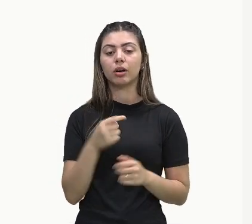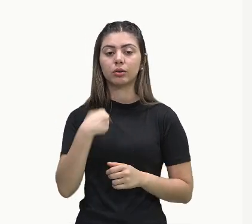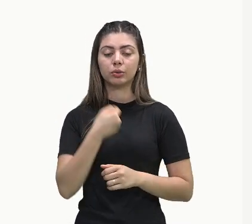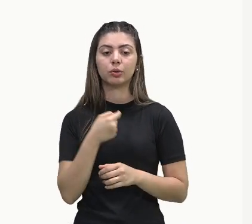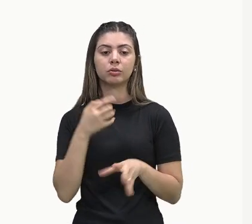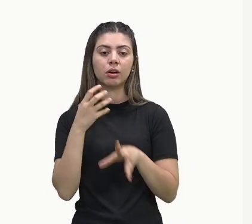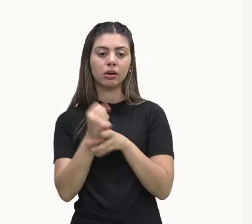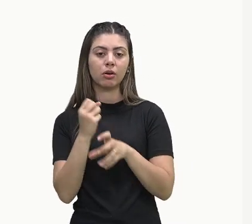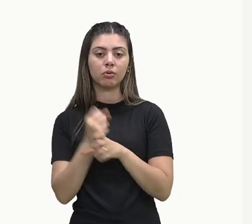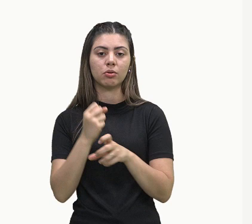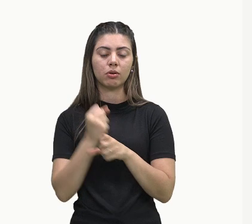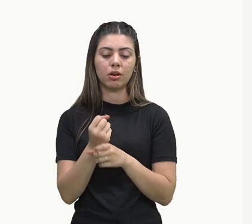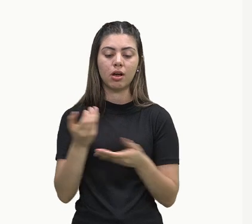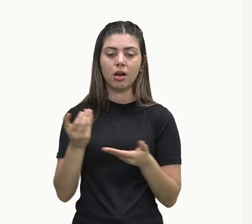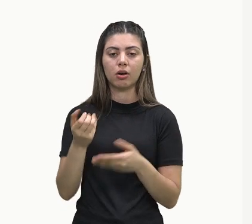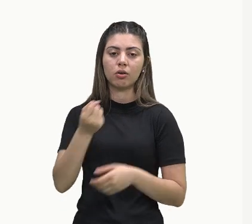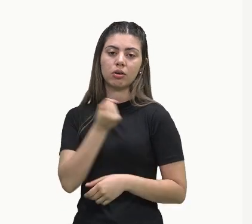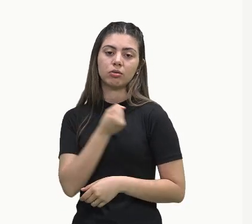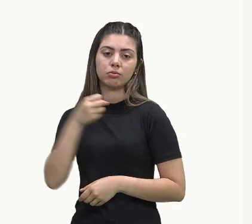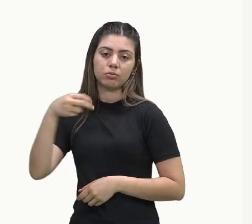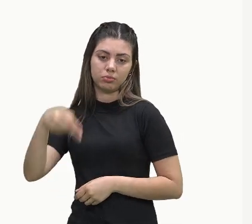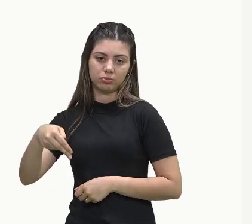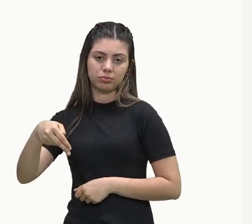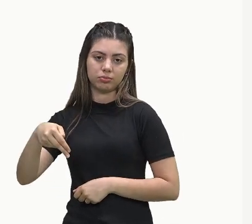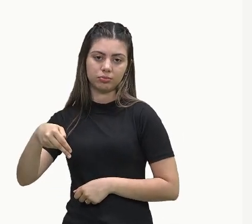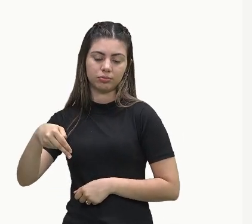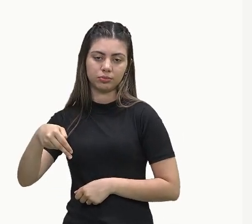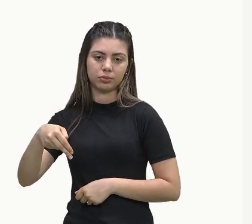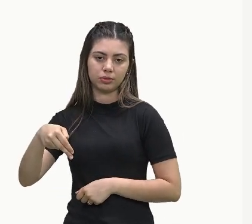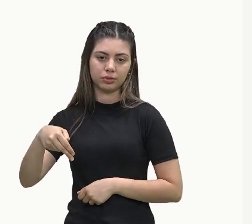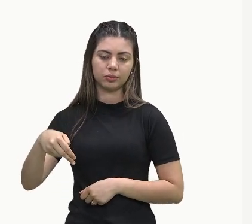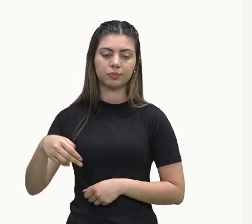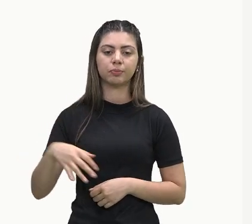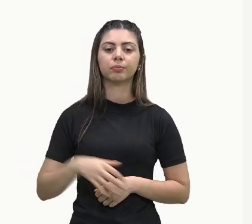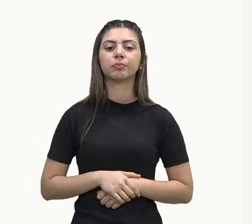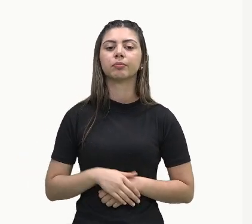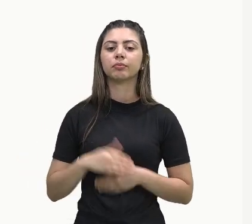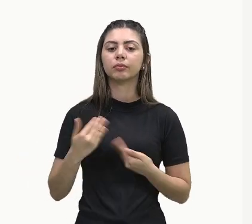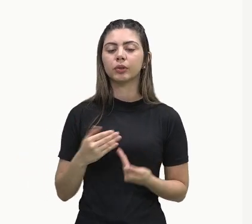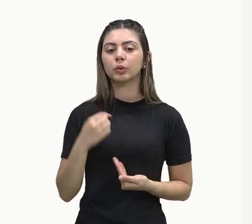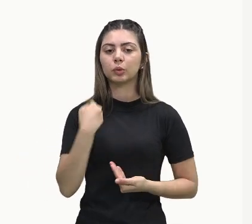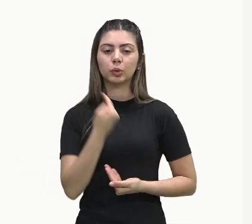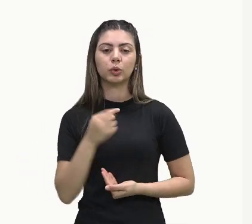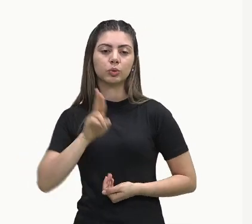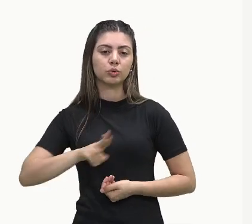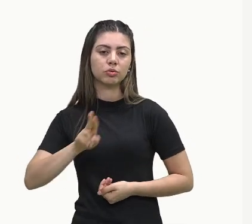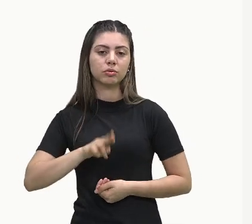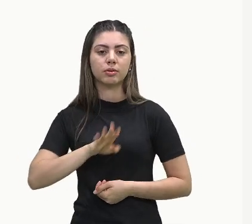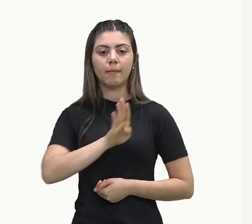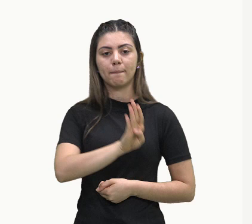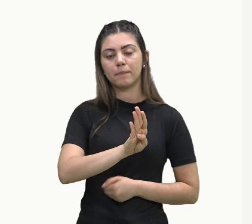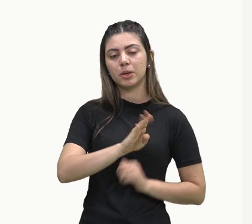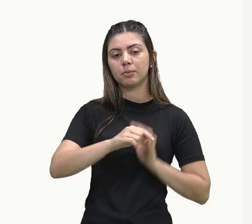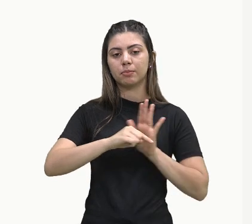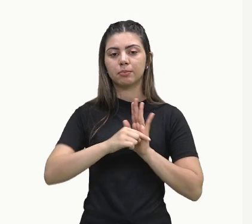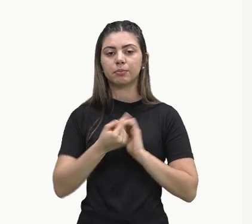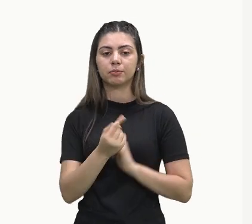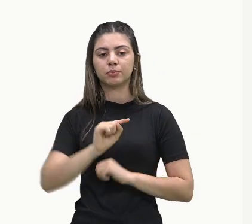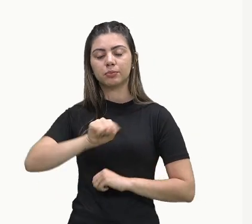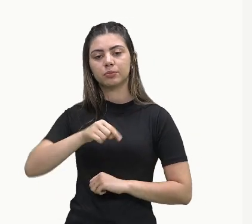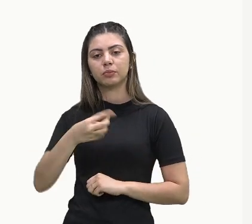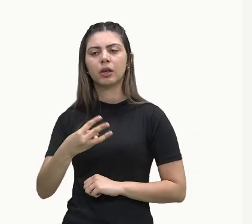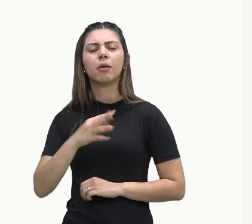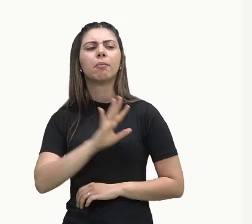linear N E para isso vamos trabalhar com o ponto B1 e 3 Professor